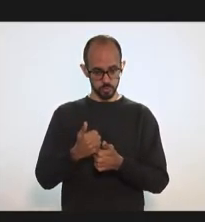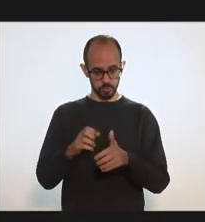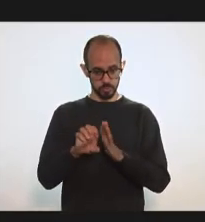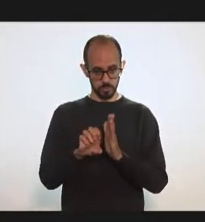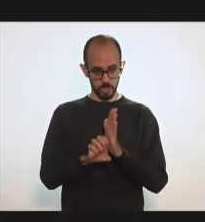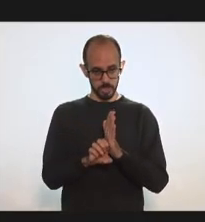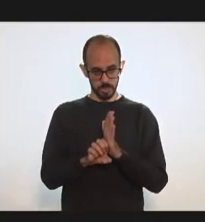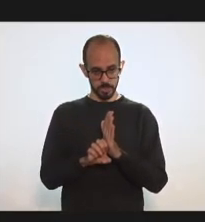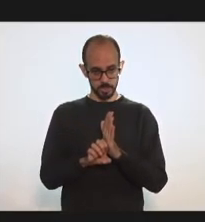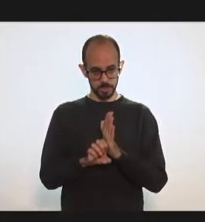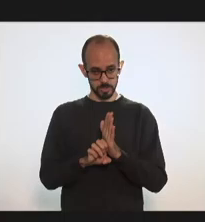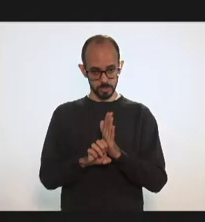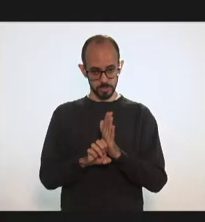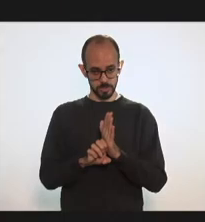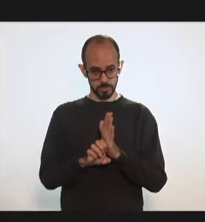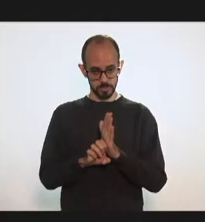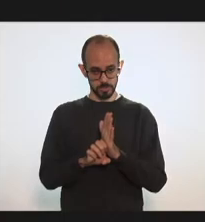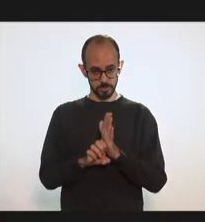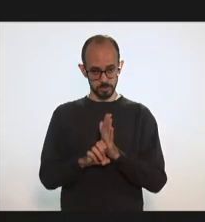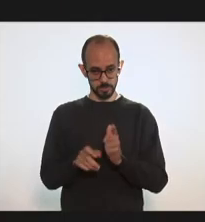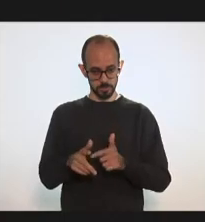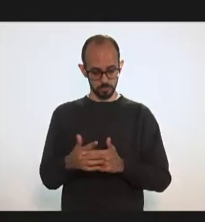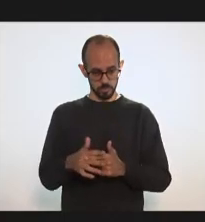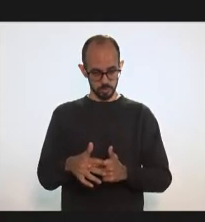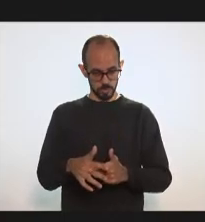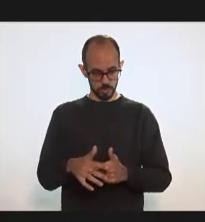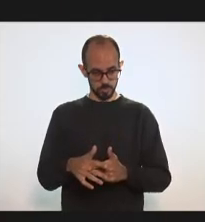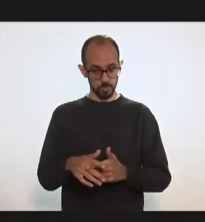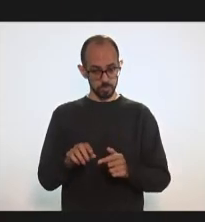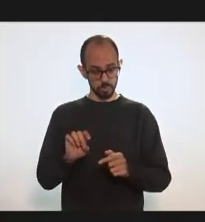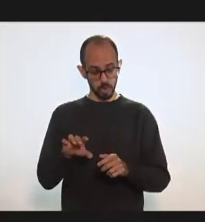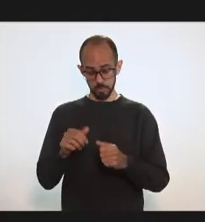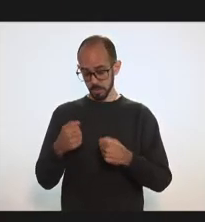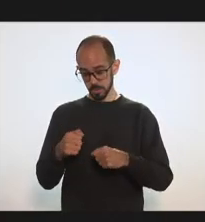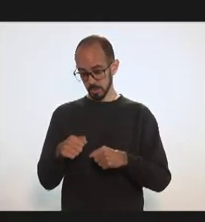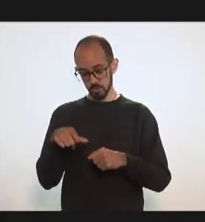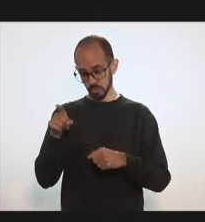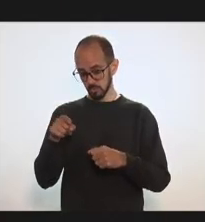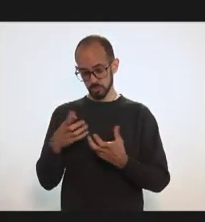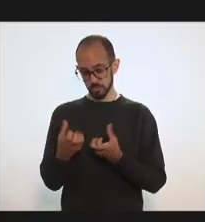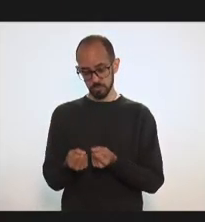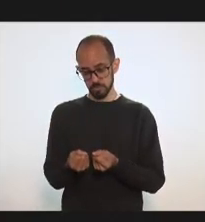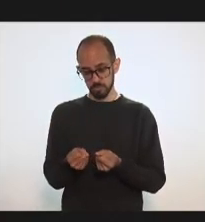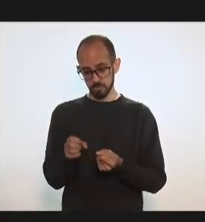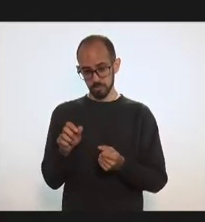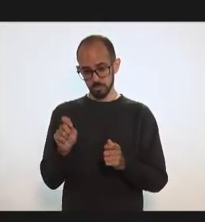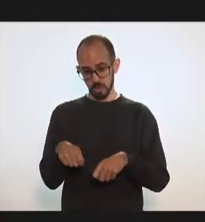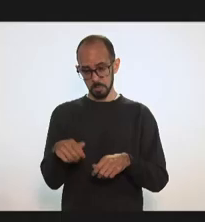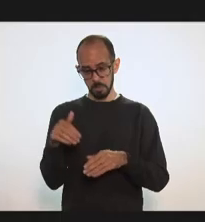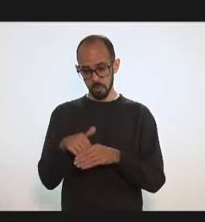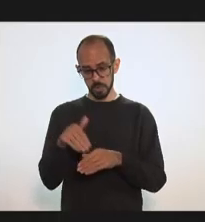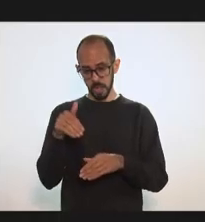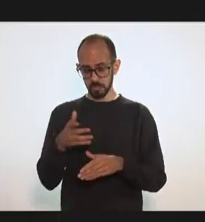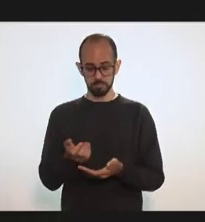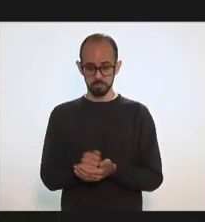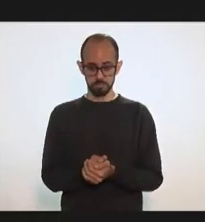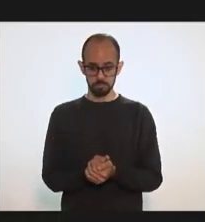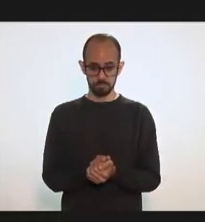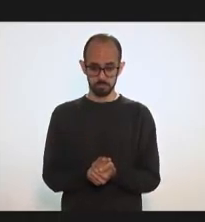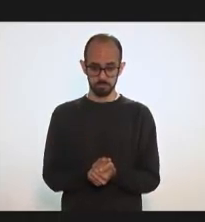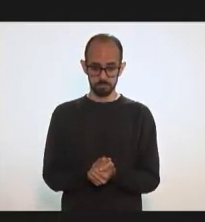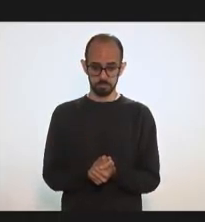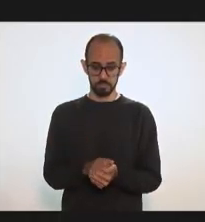altera a lei X que dispõe sobre o programa Limpa Rio. Pode mandar sem emenda agora, presidente? Hã? Pode fazer